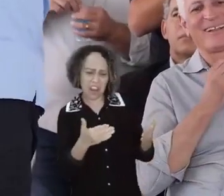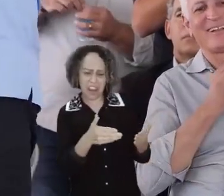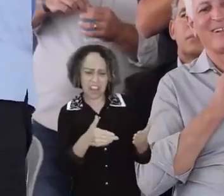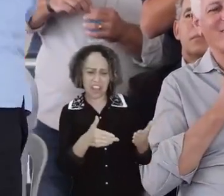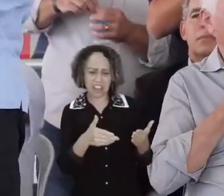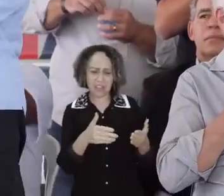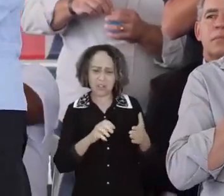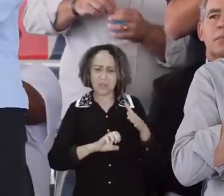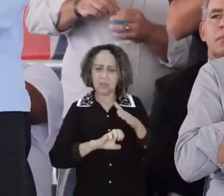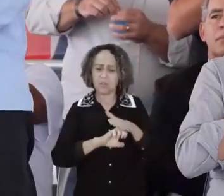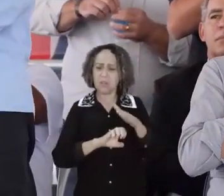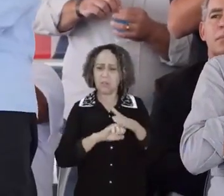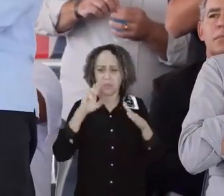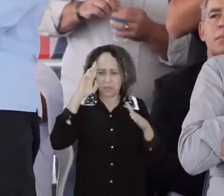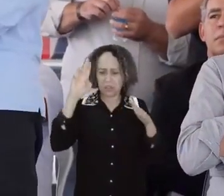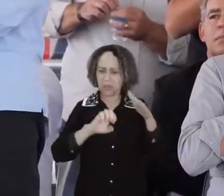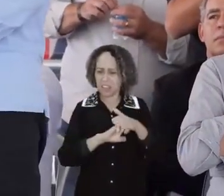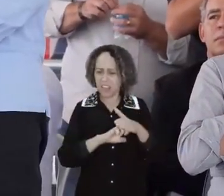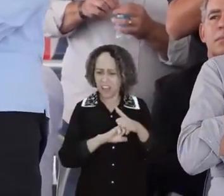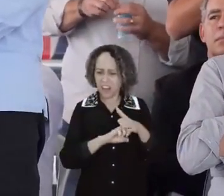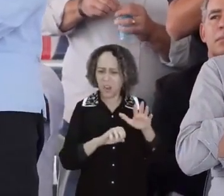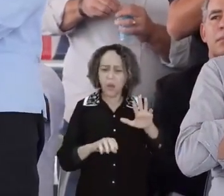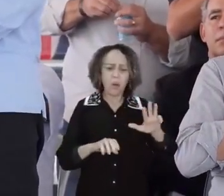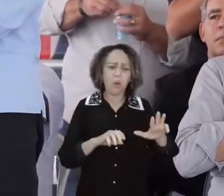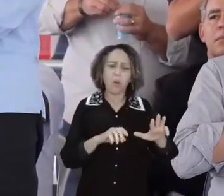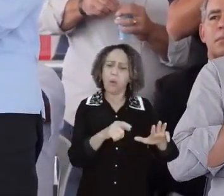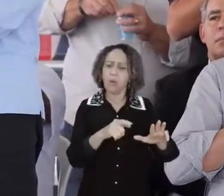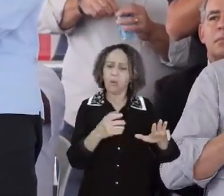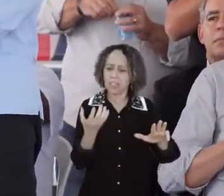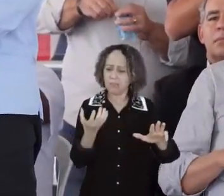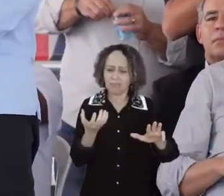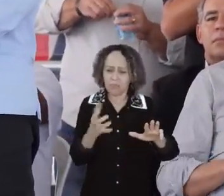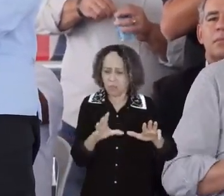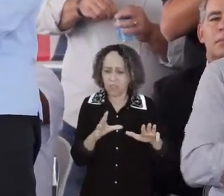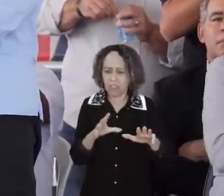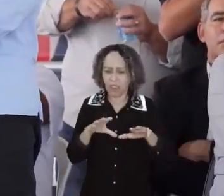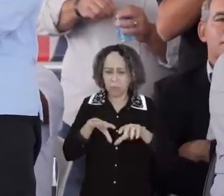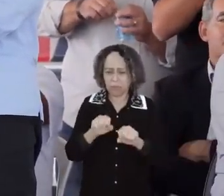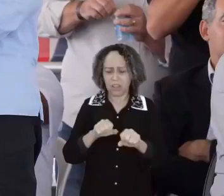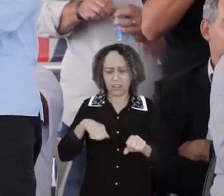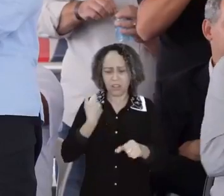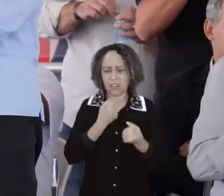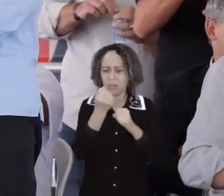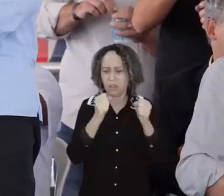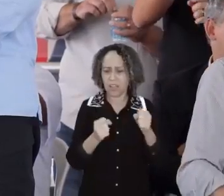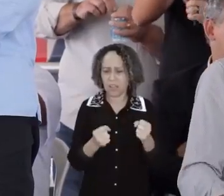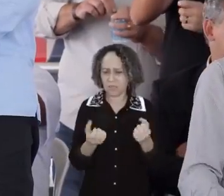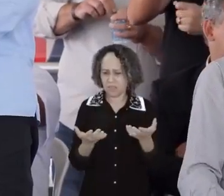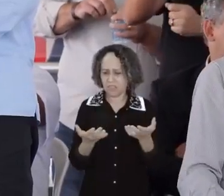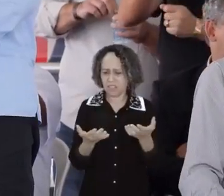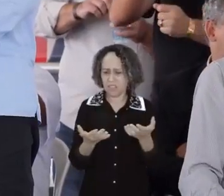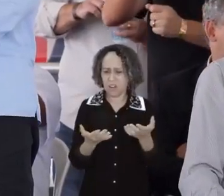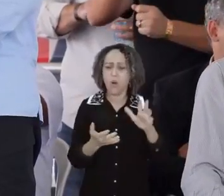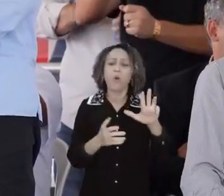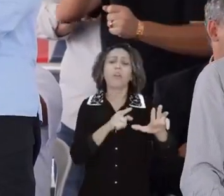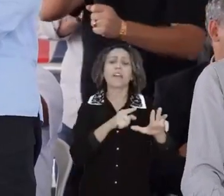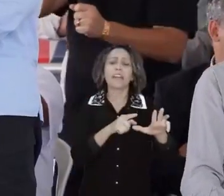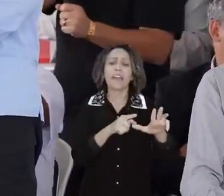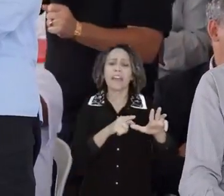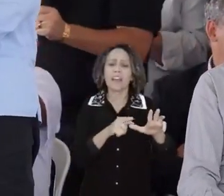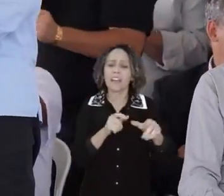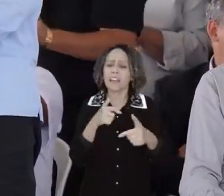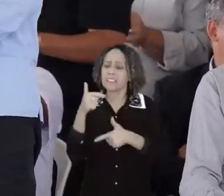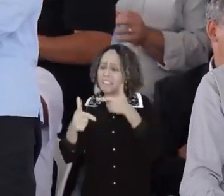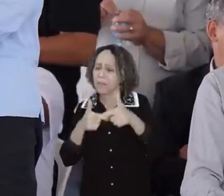nosso lucro. O Lula quer emprego para os trabalhadores. O Lula quer salário justo. O Lula quer respeito. Se o cara tiver